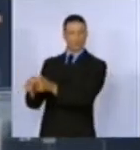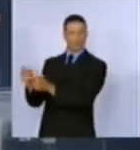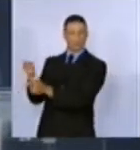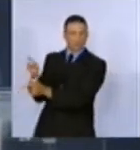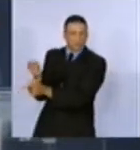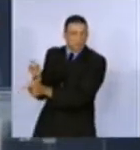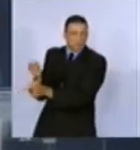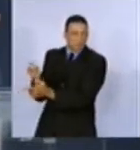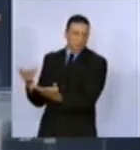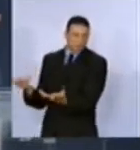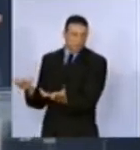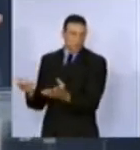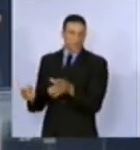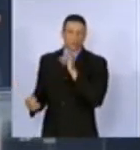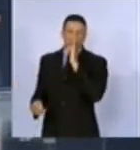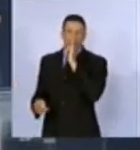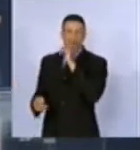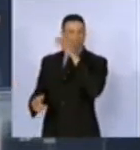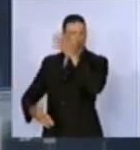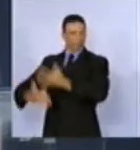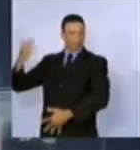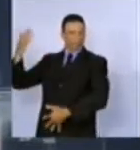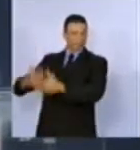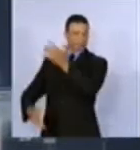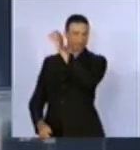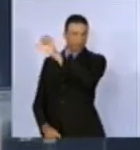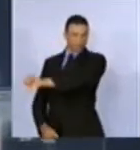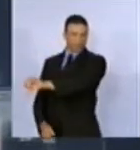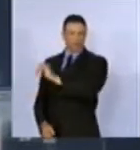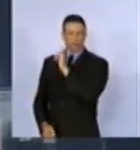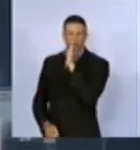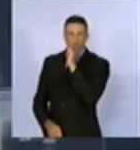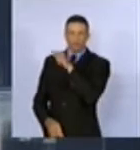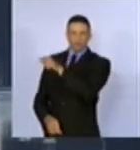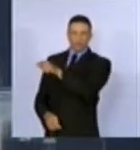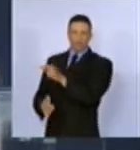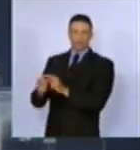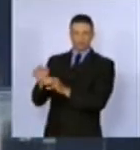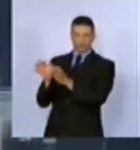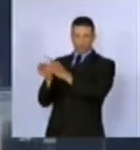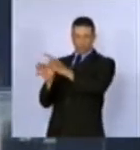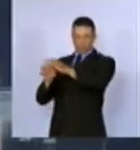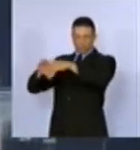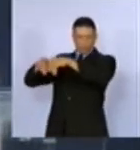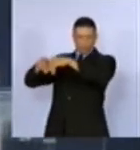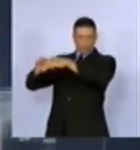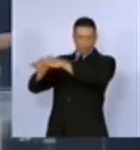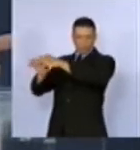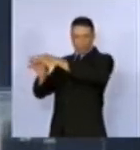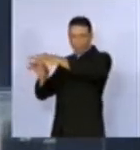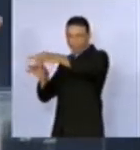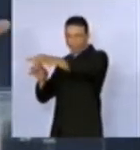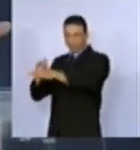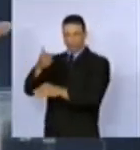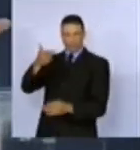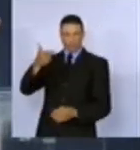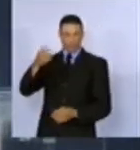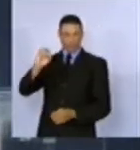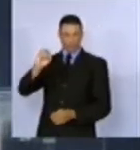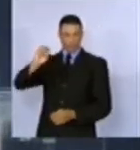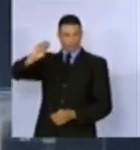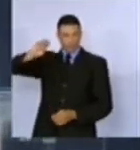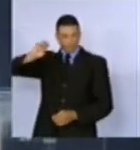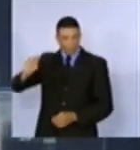para o setor você imagina que o a lavoura de canela tem 20 milhões de hectares há quase